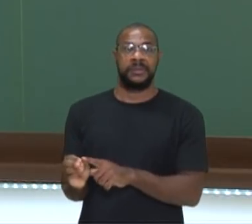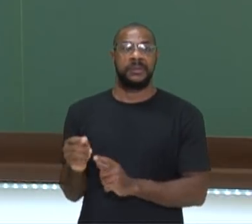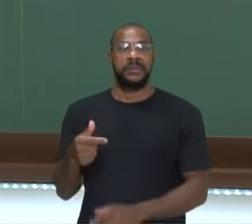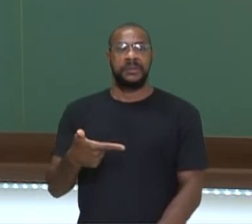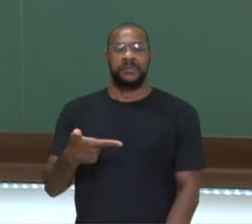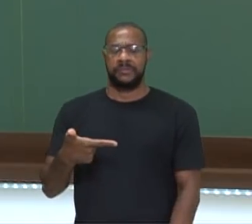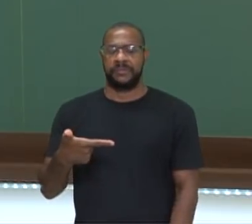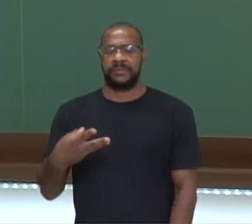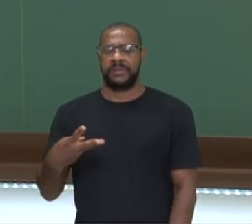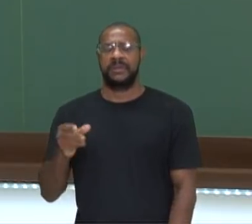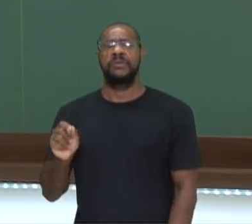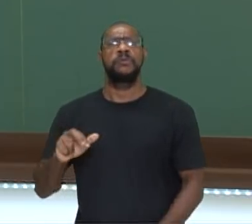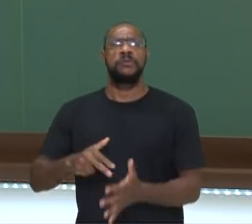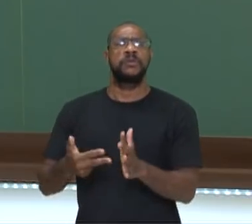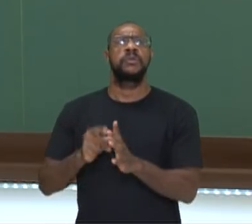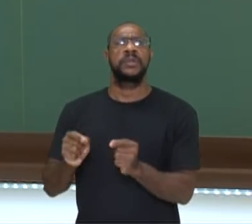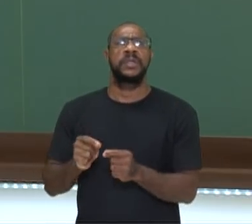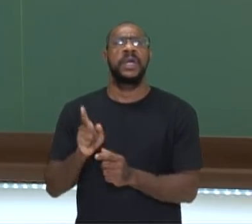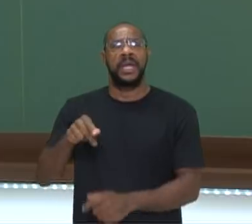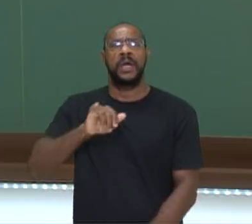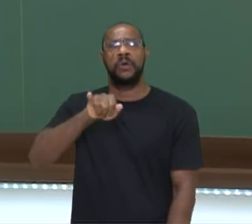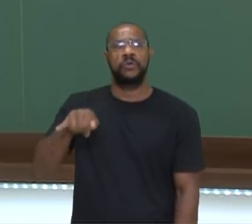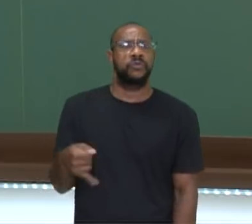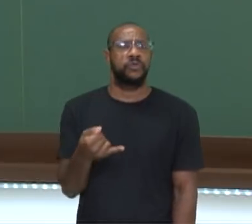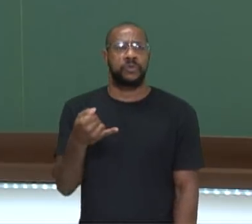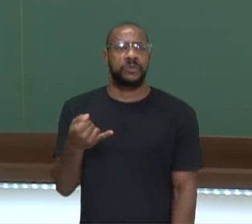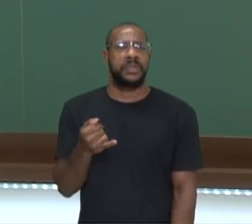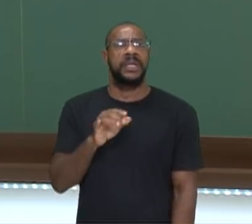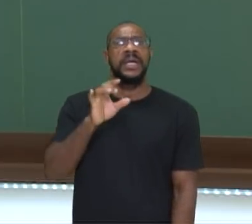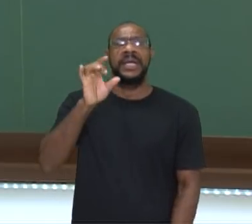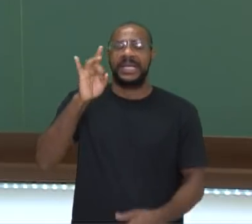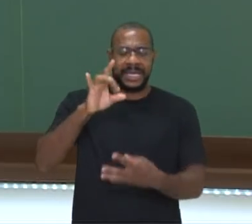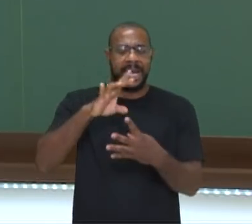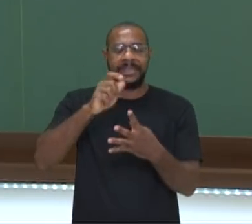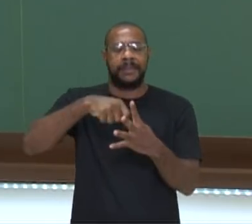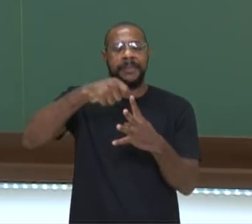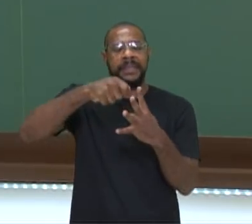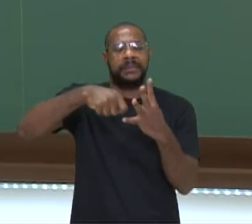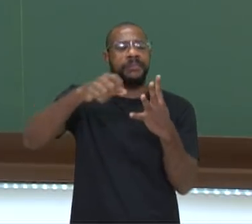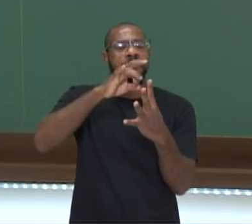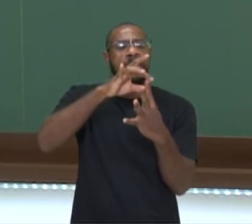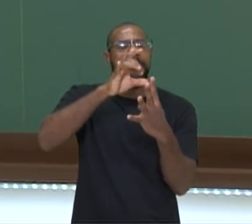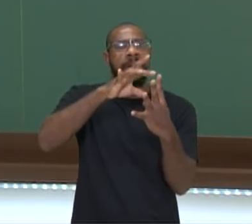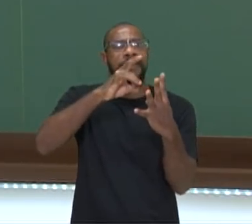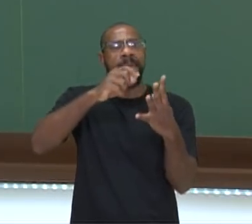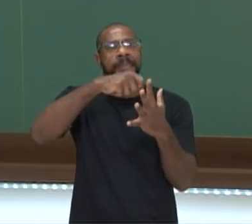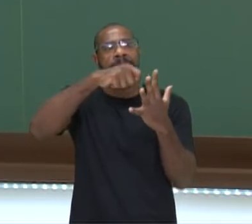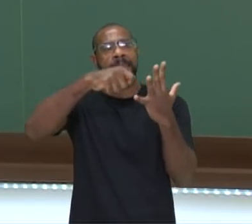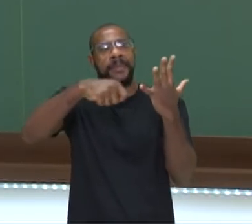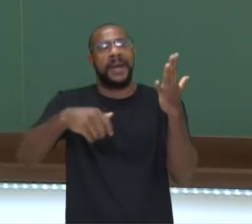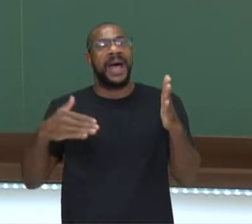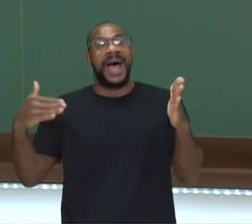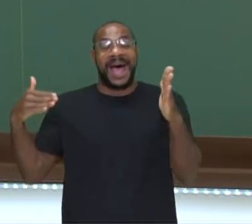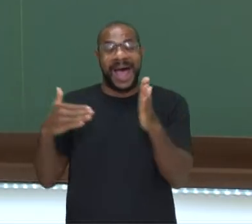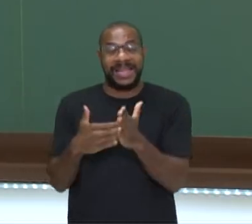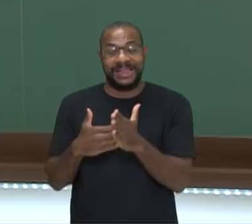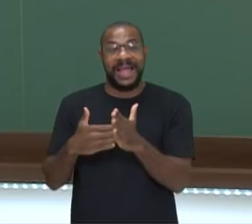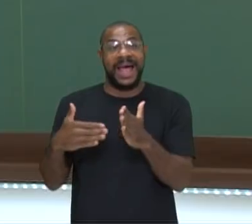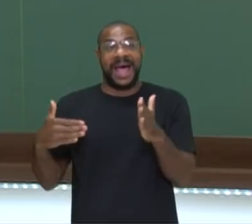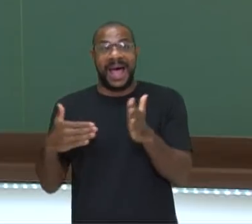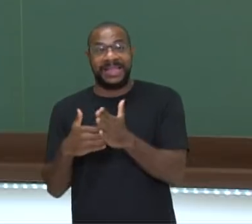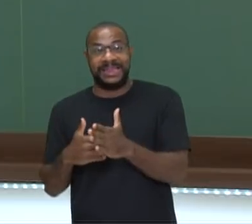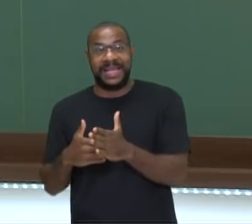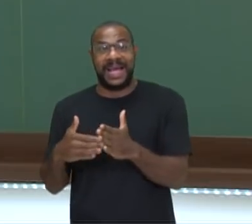ele significa o quê? O juro em cada um dos meses até chegar no 10º mês, porque os